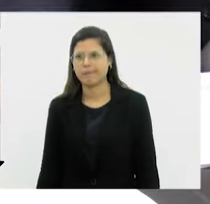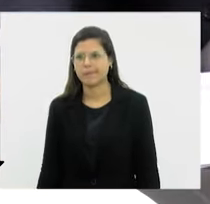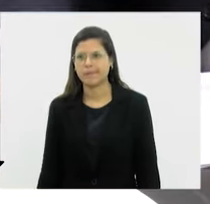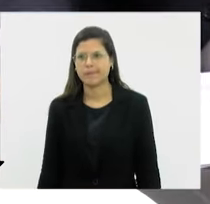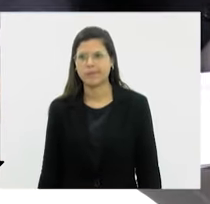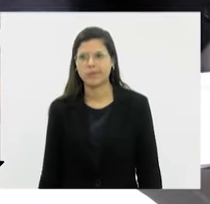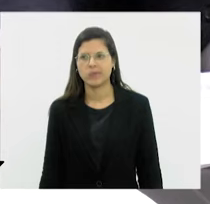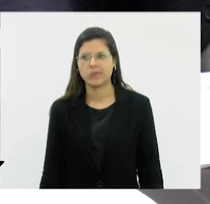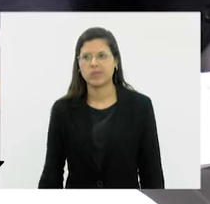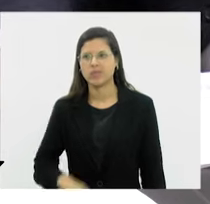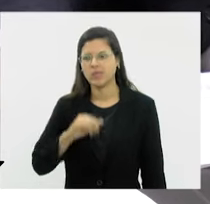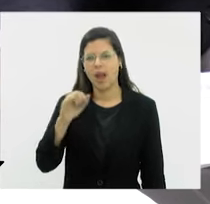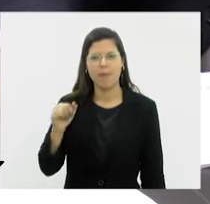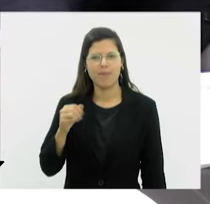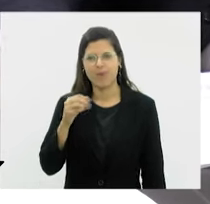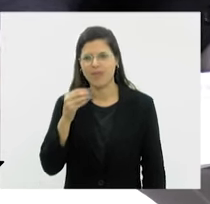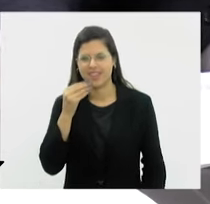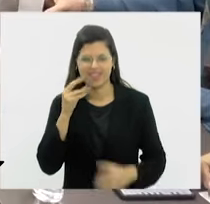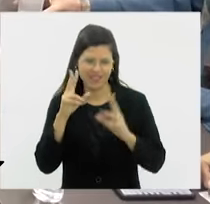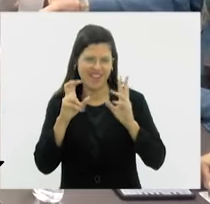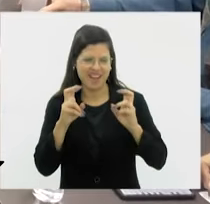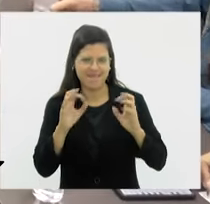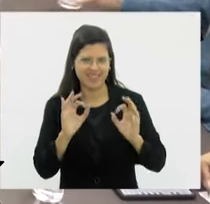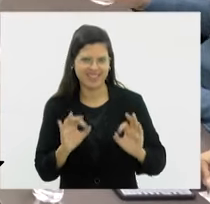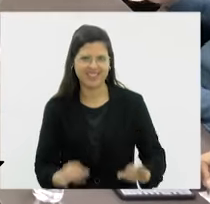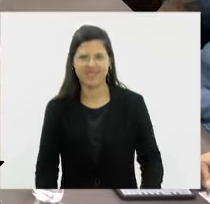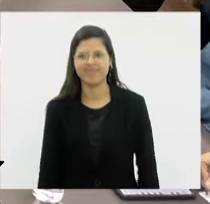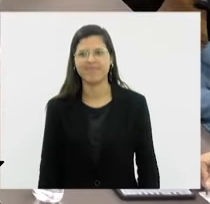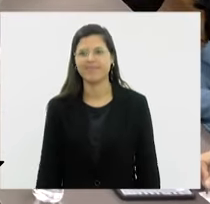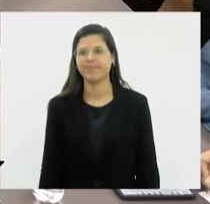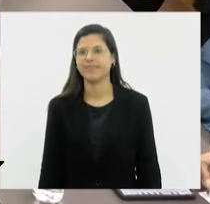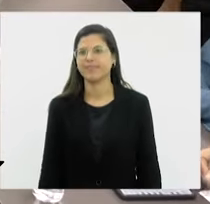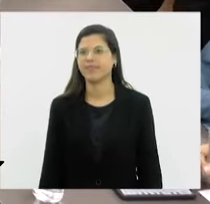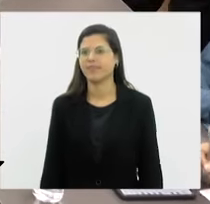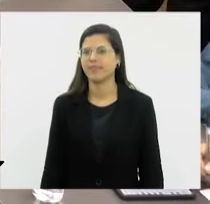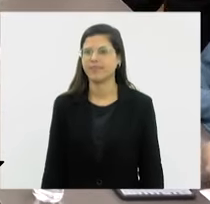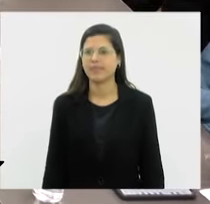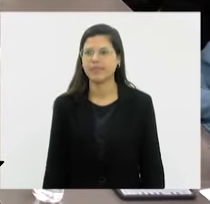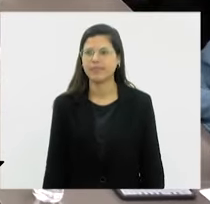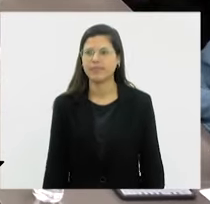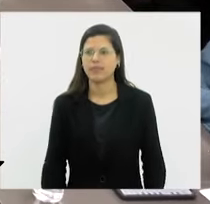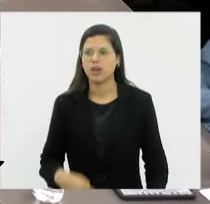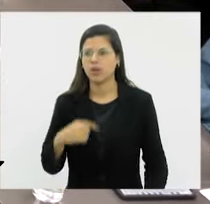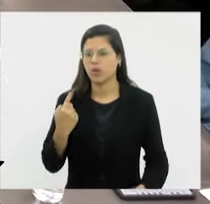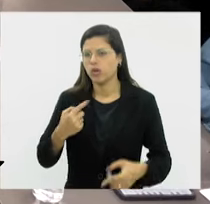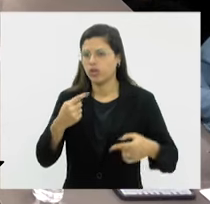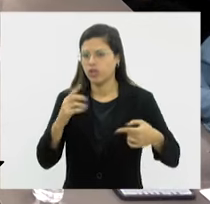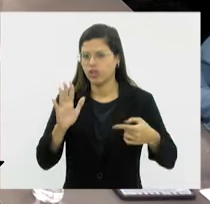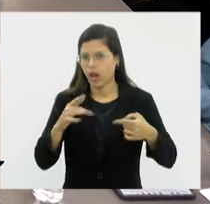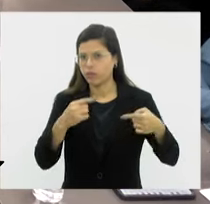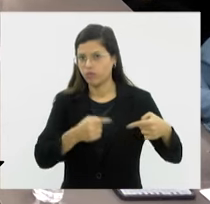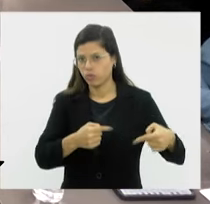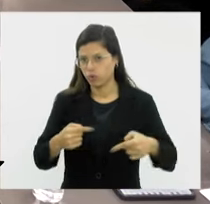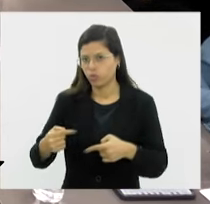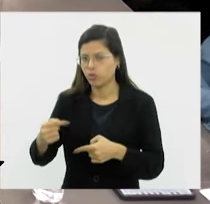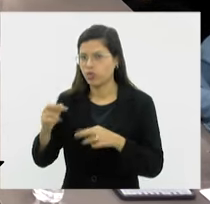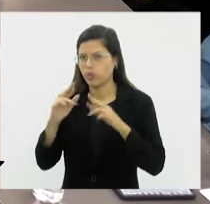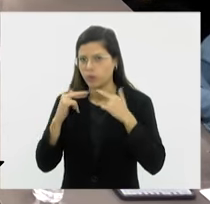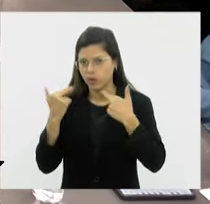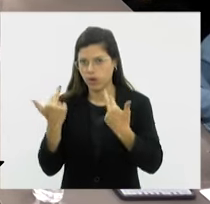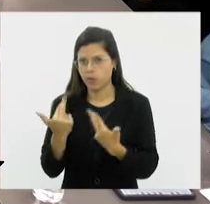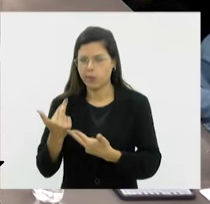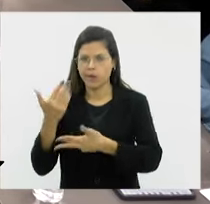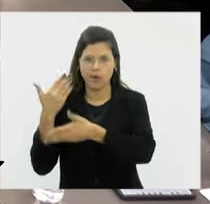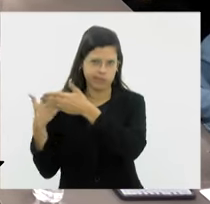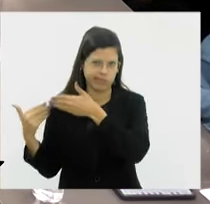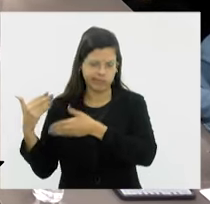Deputado Luiz Paulo. Tema, né? Senhor presidente, nós já discutimos em sessão pretérita